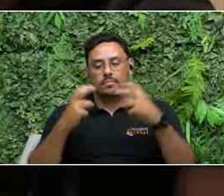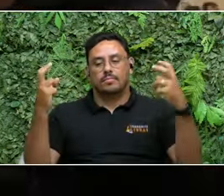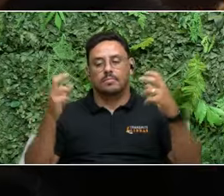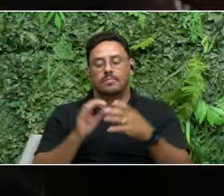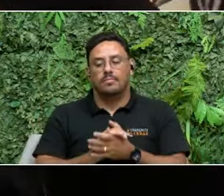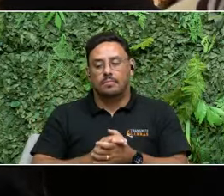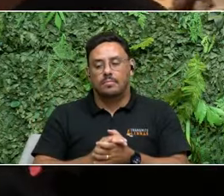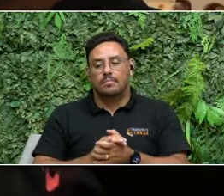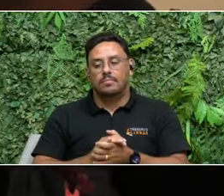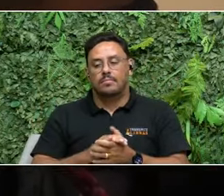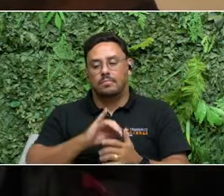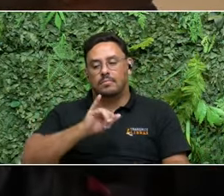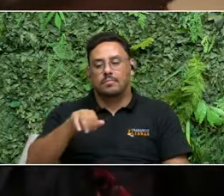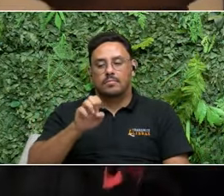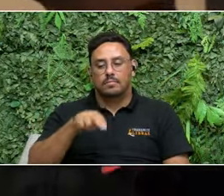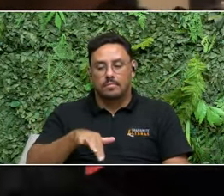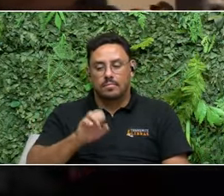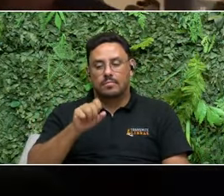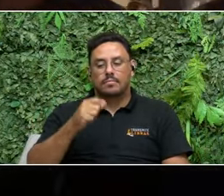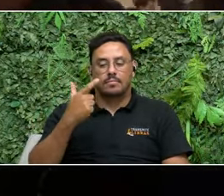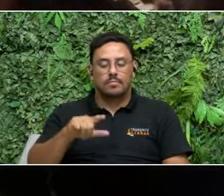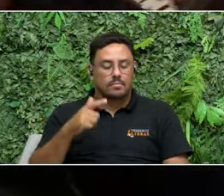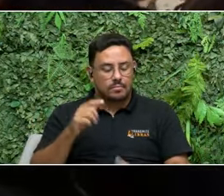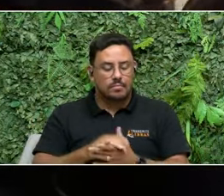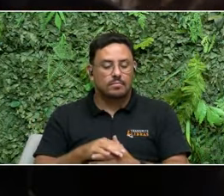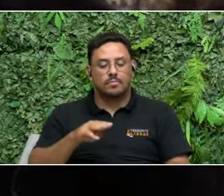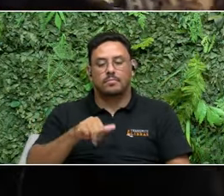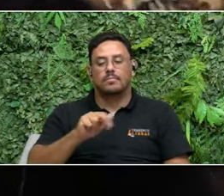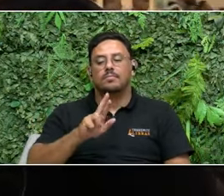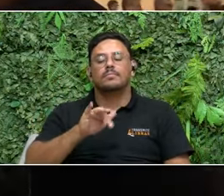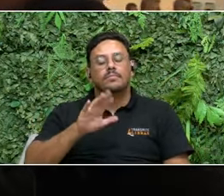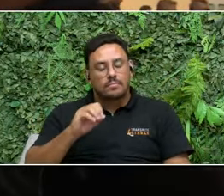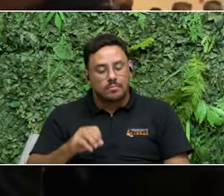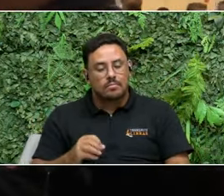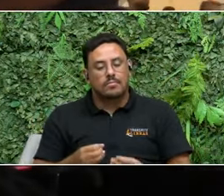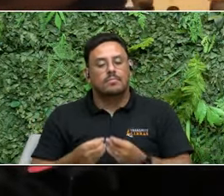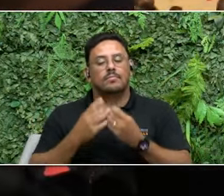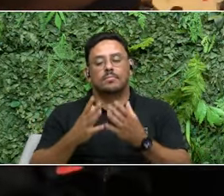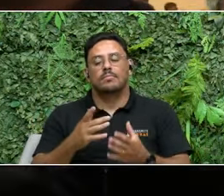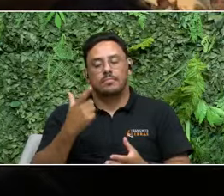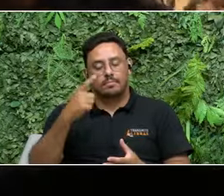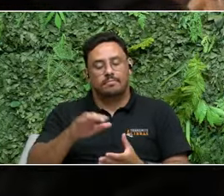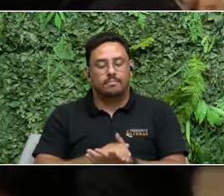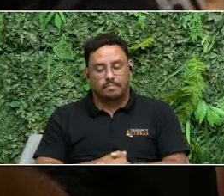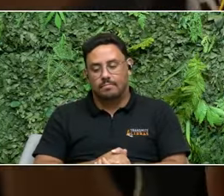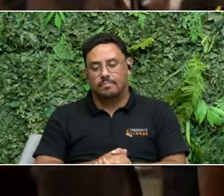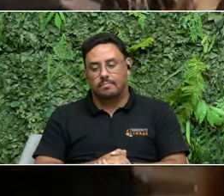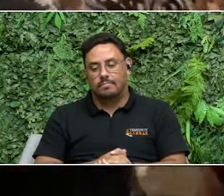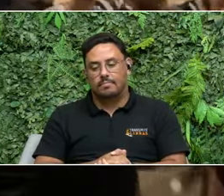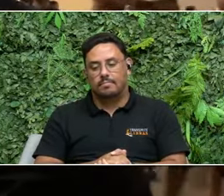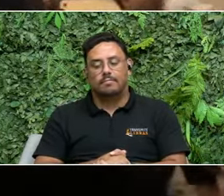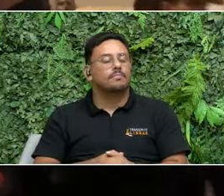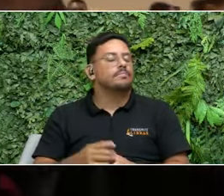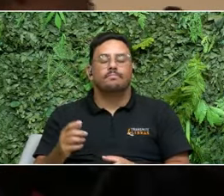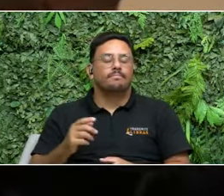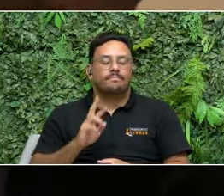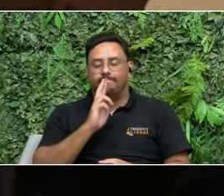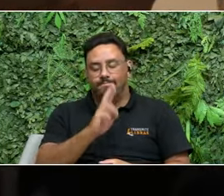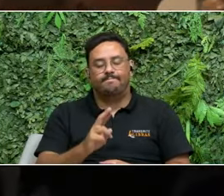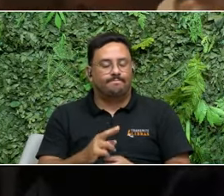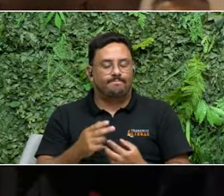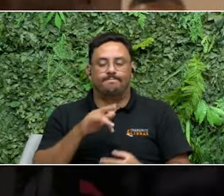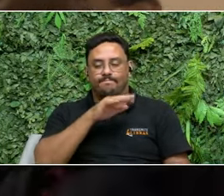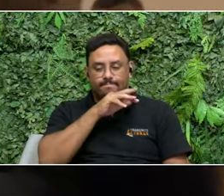rede 98 o gêmeas que fez o gol contra e o Maurício Lemos entregou a paçoca toda mas não saiu com o resultado que dava hoje